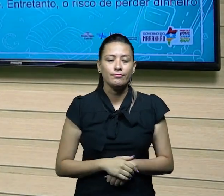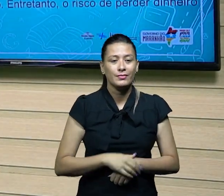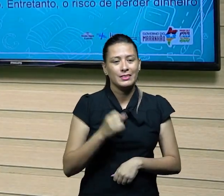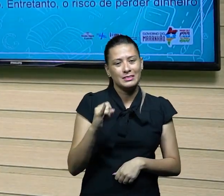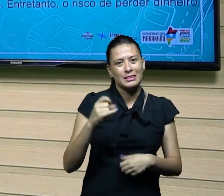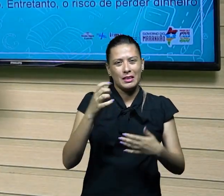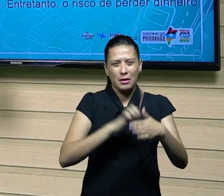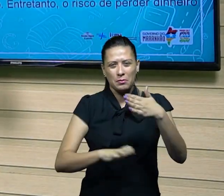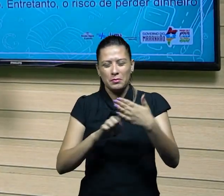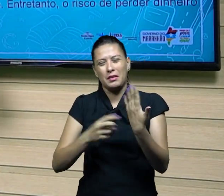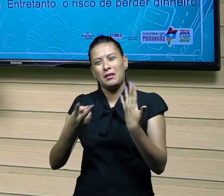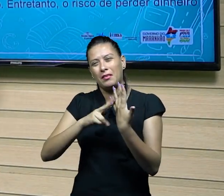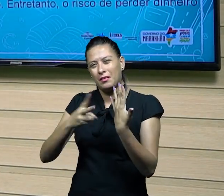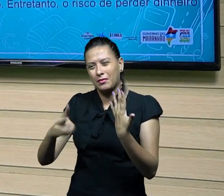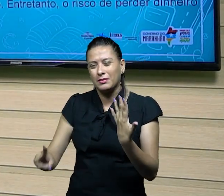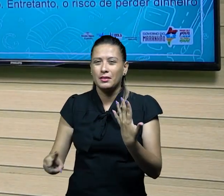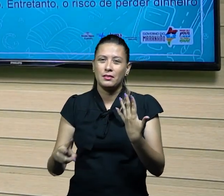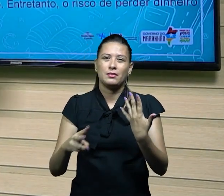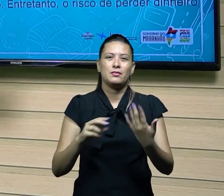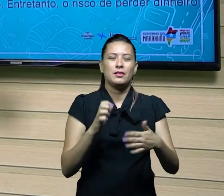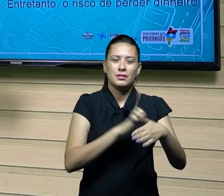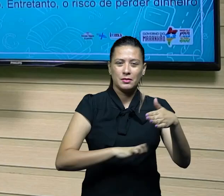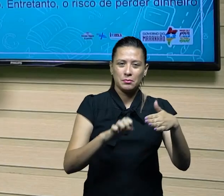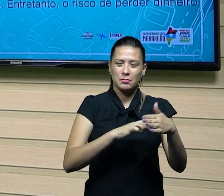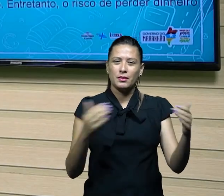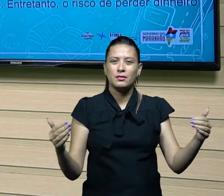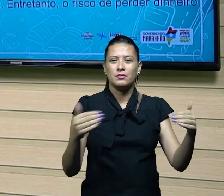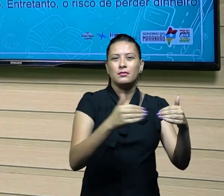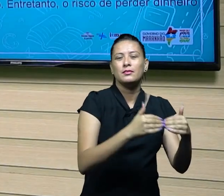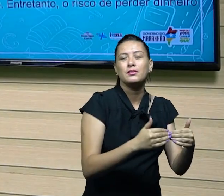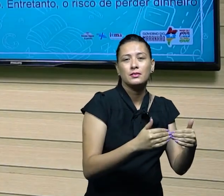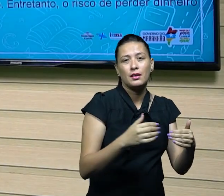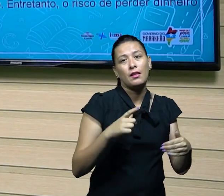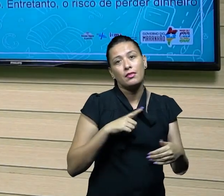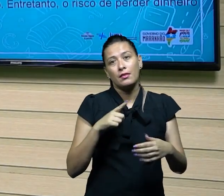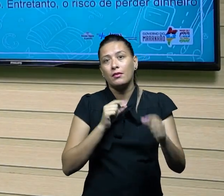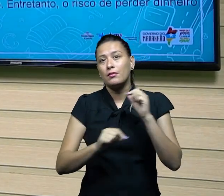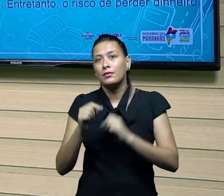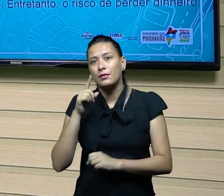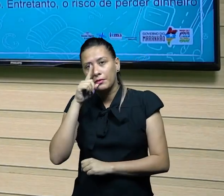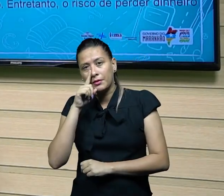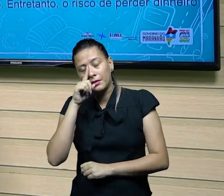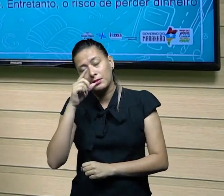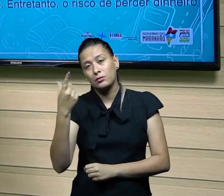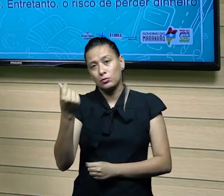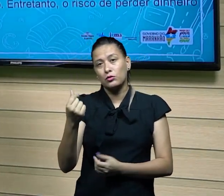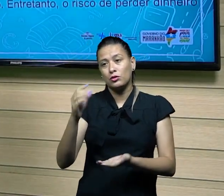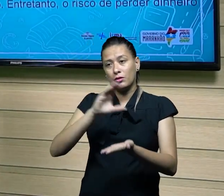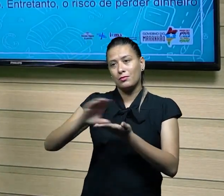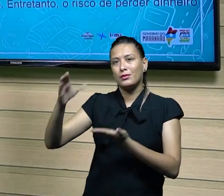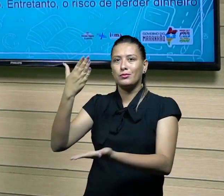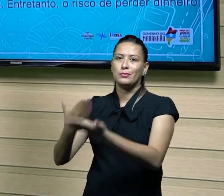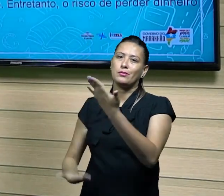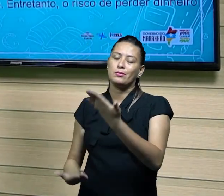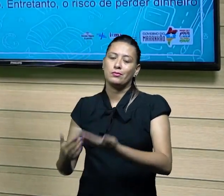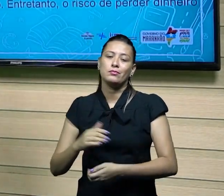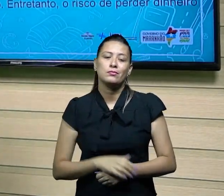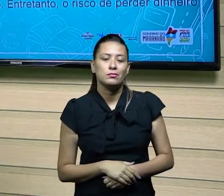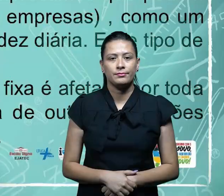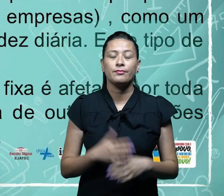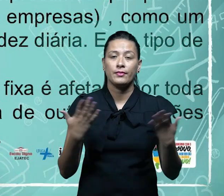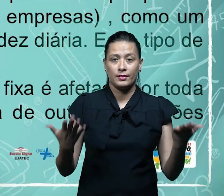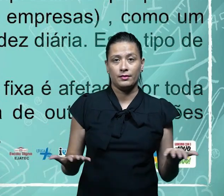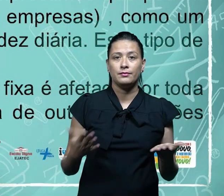Ó? Gera uma liquidez boa, gera um rendimento bom, porém eu tenho um risco alto. Então eu estou abrindo mão do risco, estou correndo o risco ao fazer